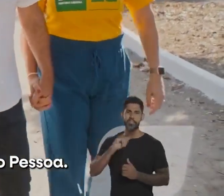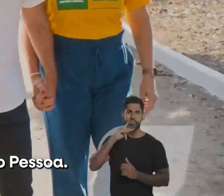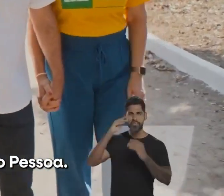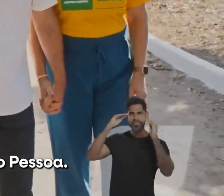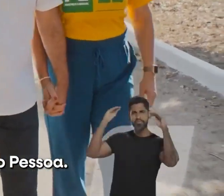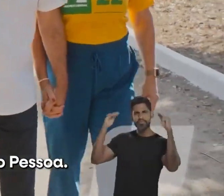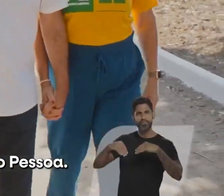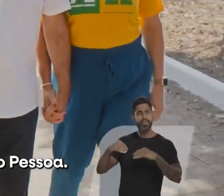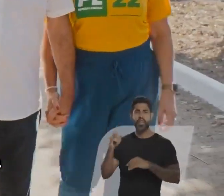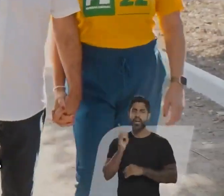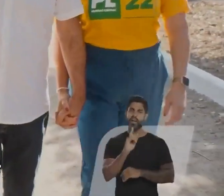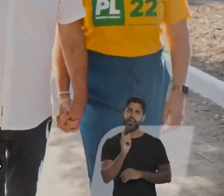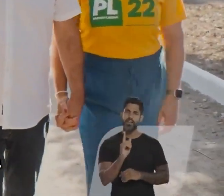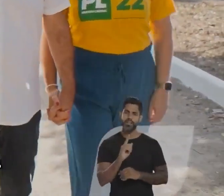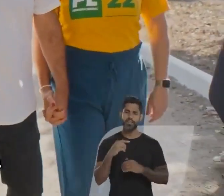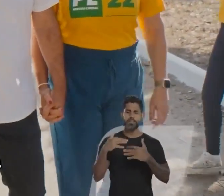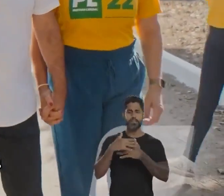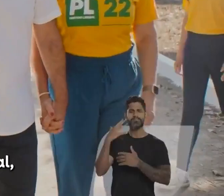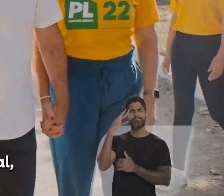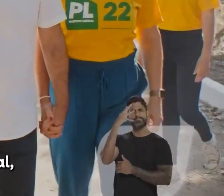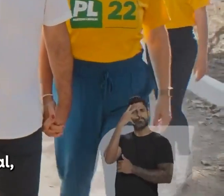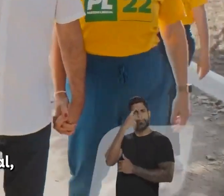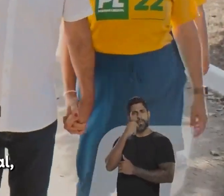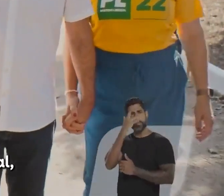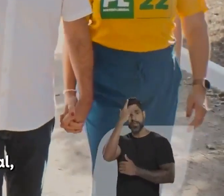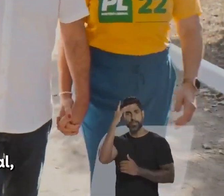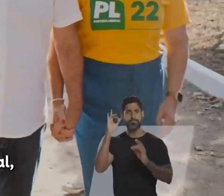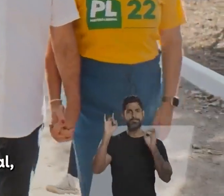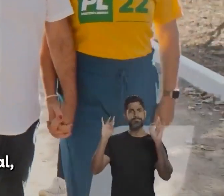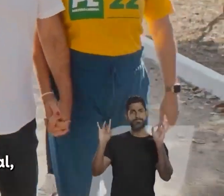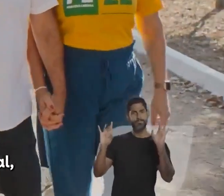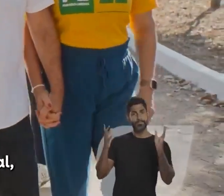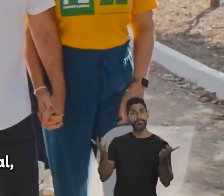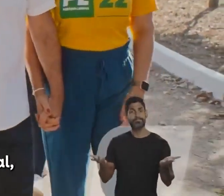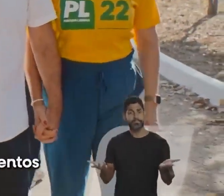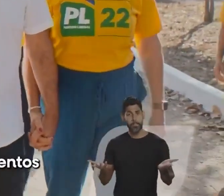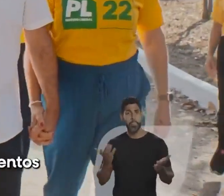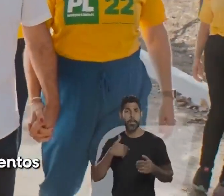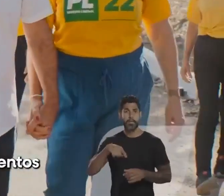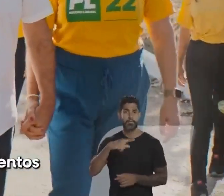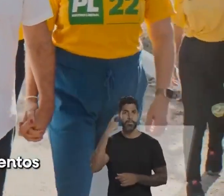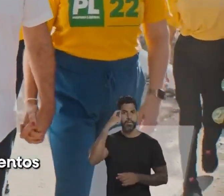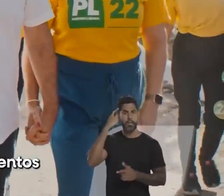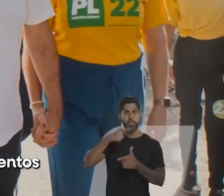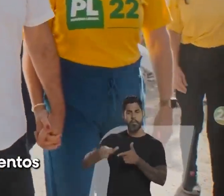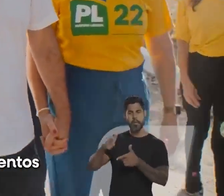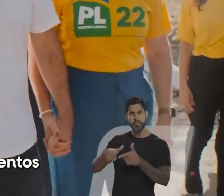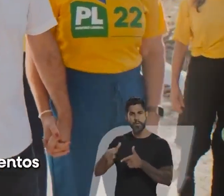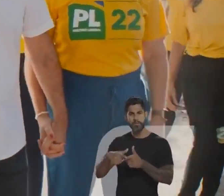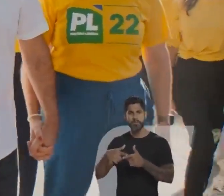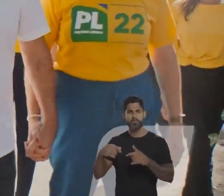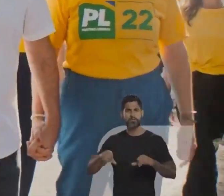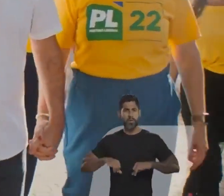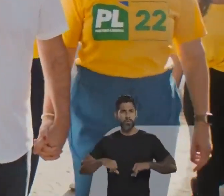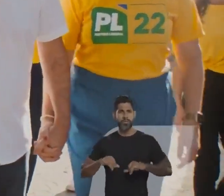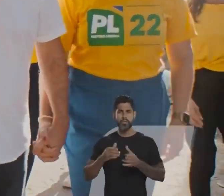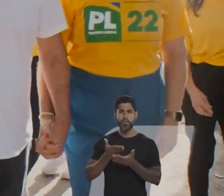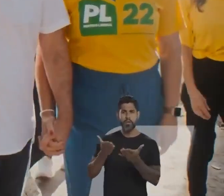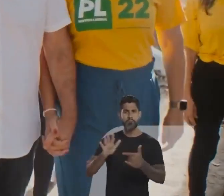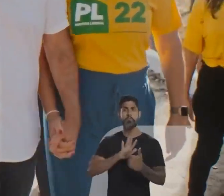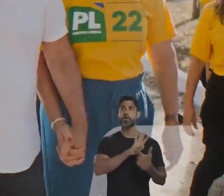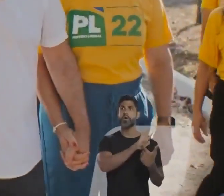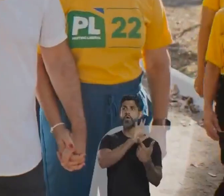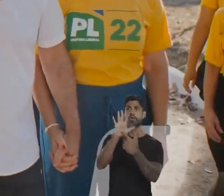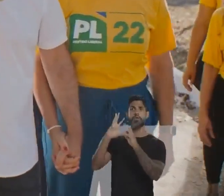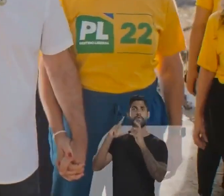João Pessoa. Nossa cidade é tão linda e tem um povo tão especial. Embora as suas chagas e sofrimentos estejam sendo